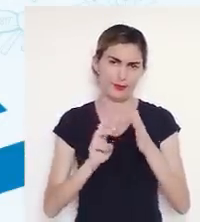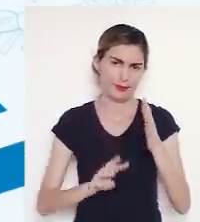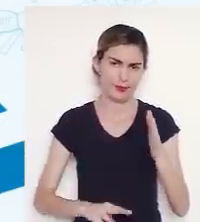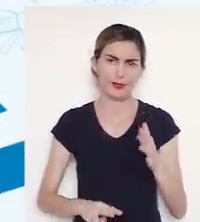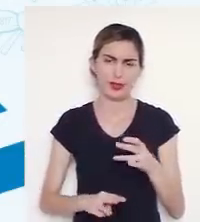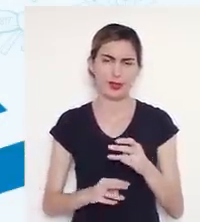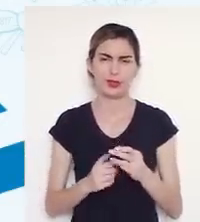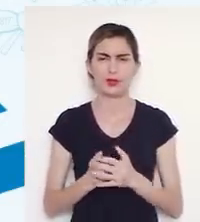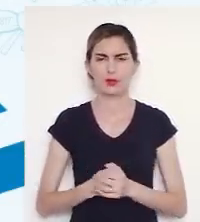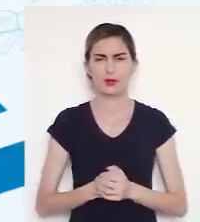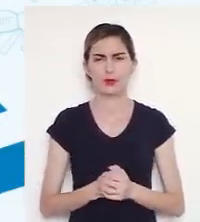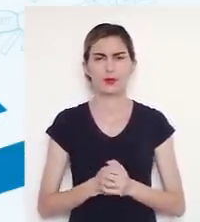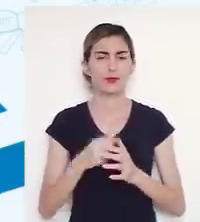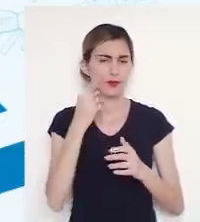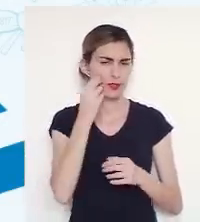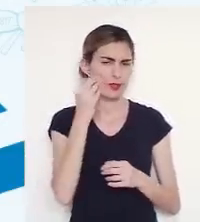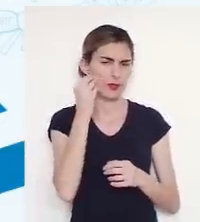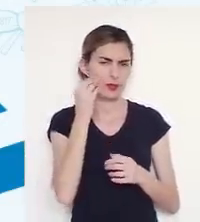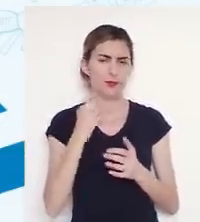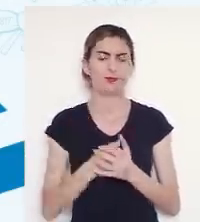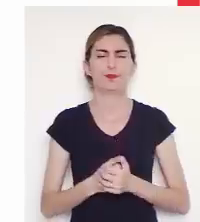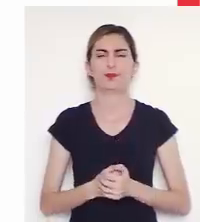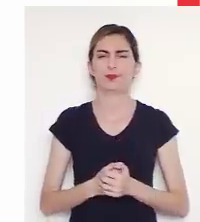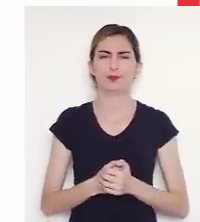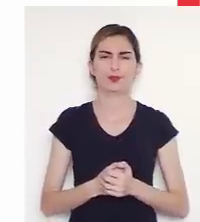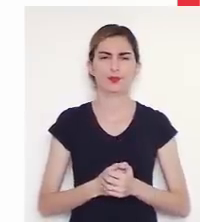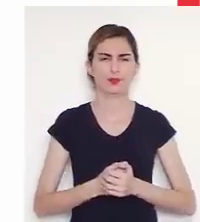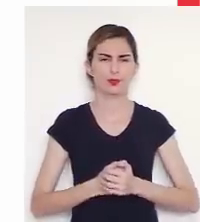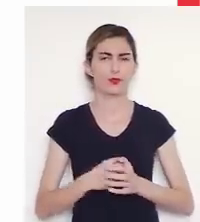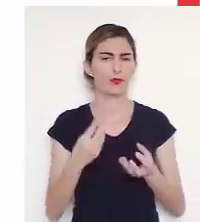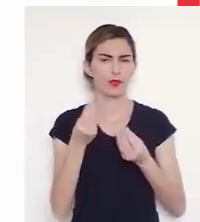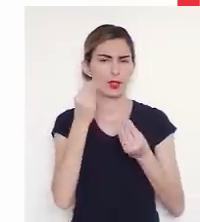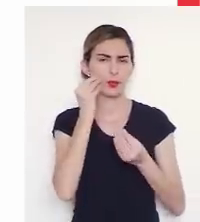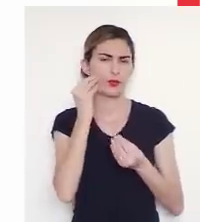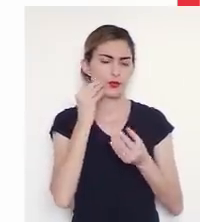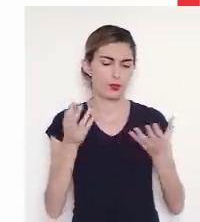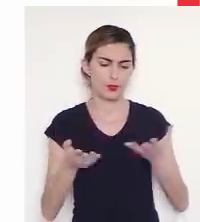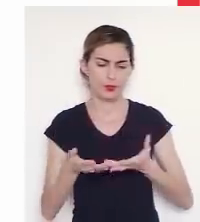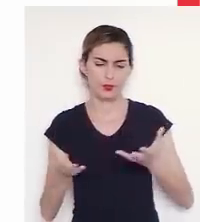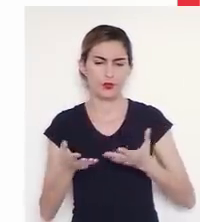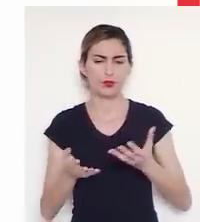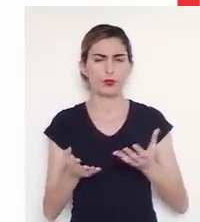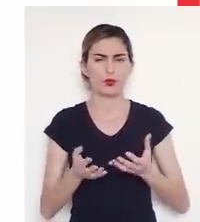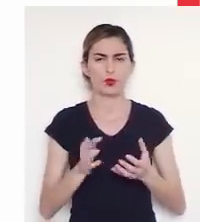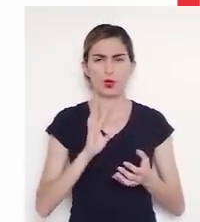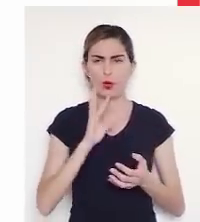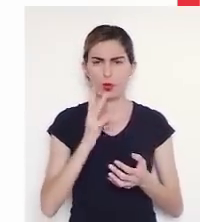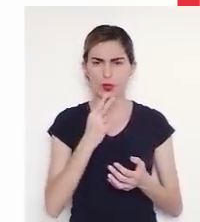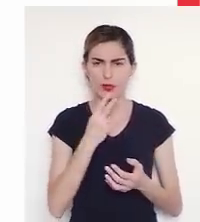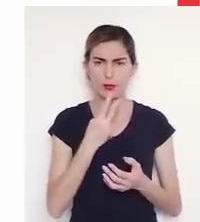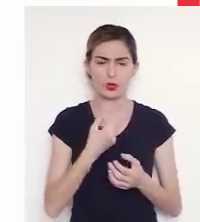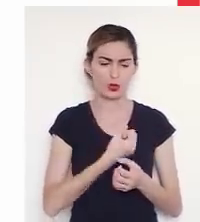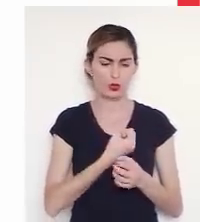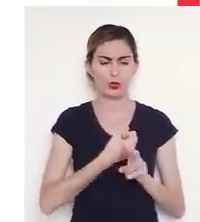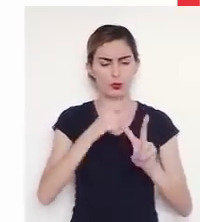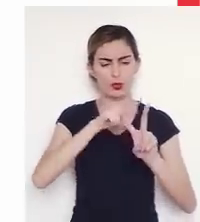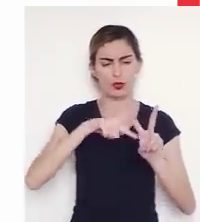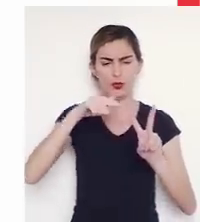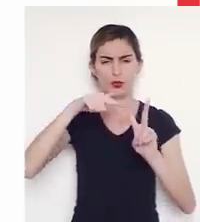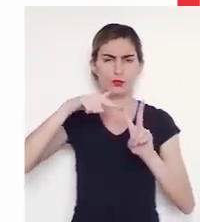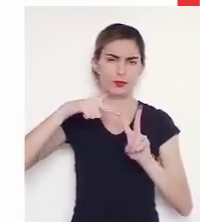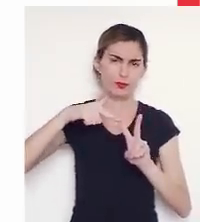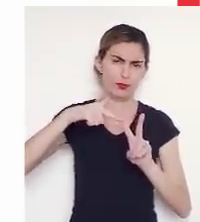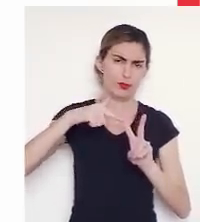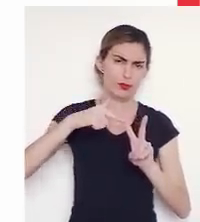deste processo, ok? Vamos ver hoje, então, o reconhecimento de um número